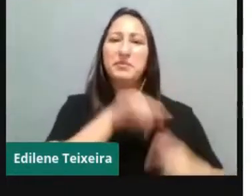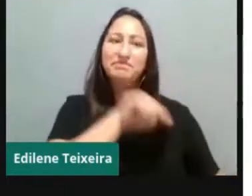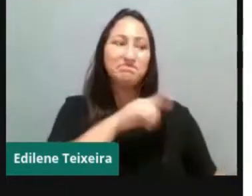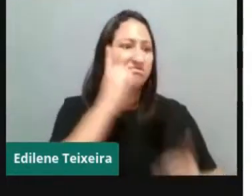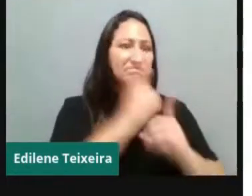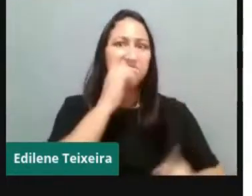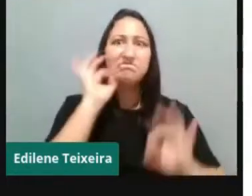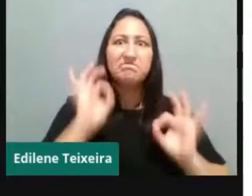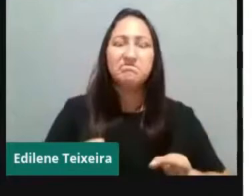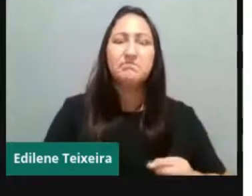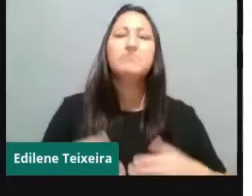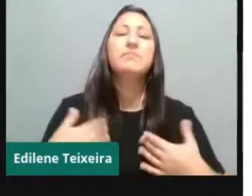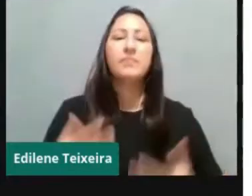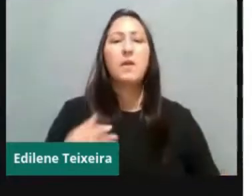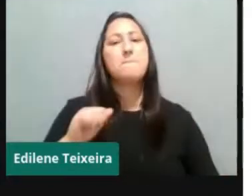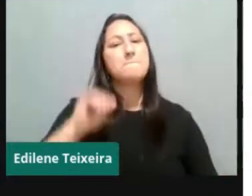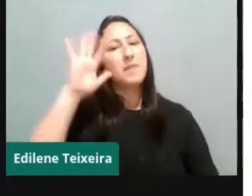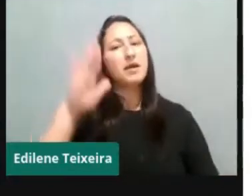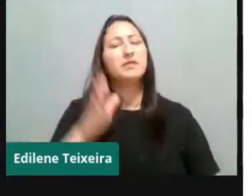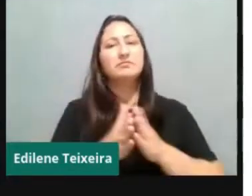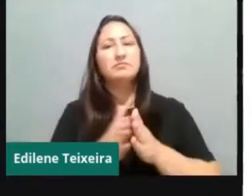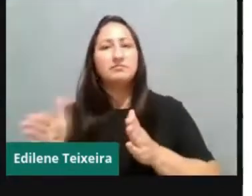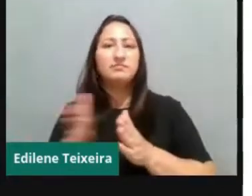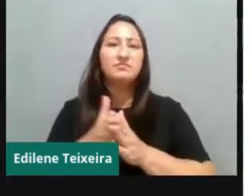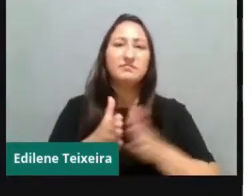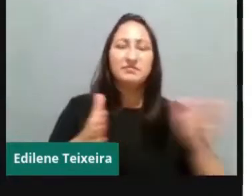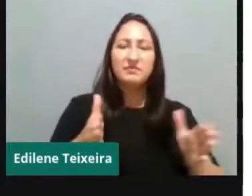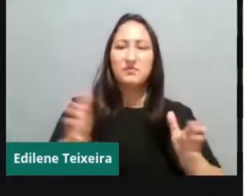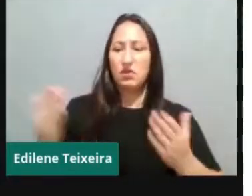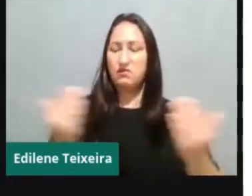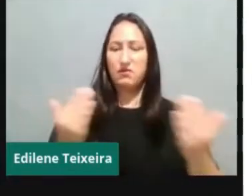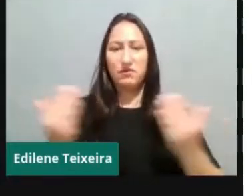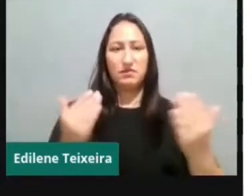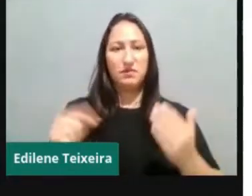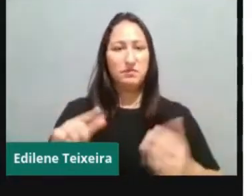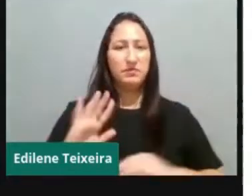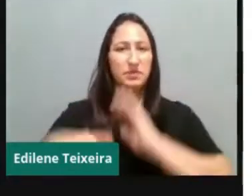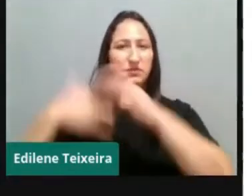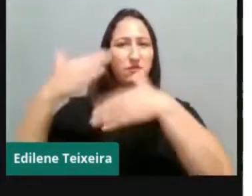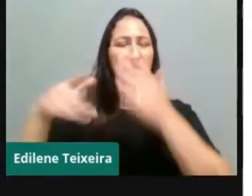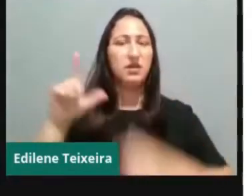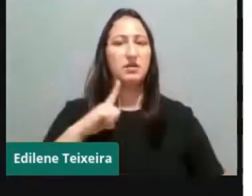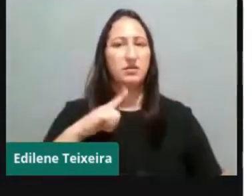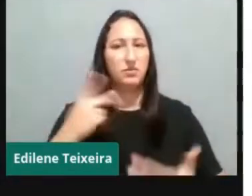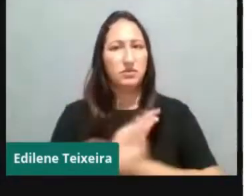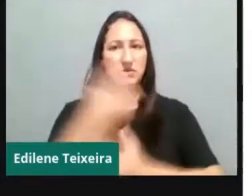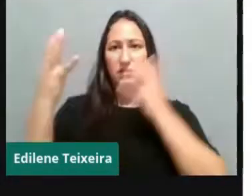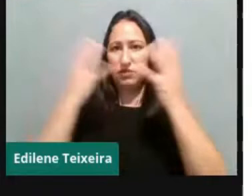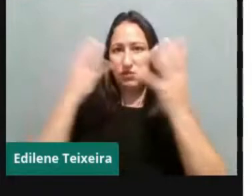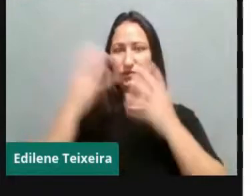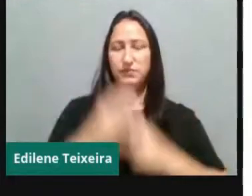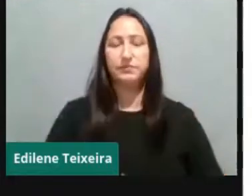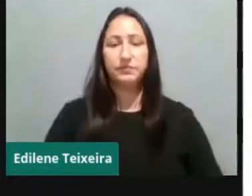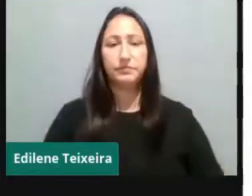mesmo mais nesse lado da figura e eles têm mais probabilidade de desenvolver o transtorno. O mais curioso é que após um ano do